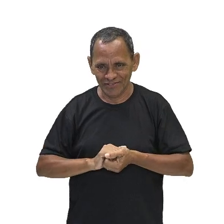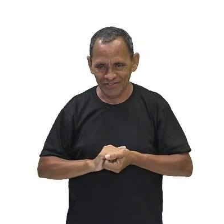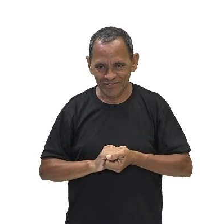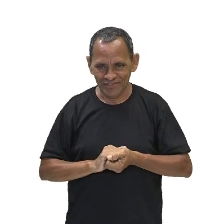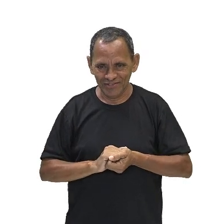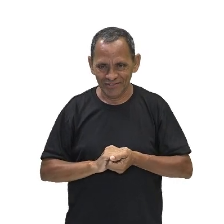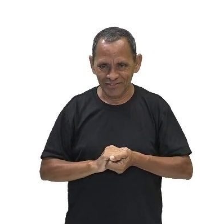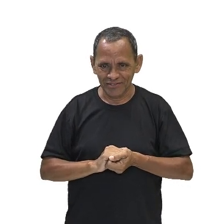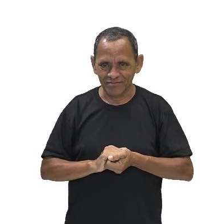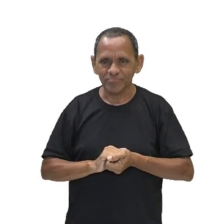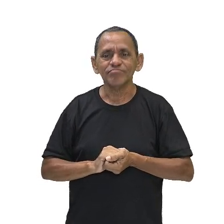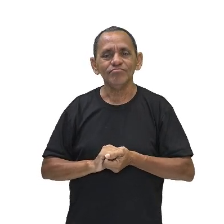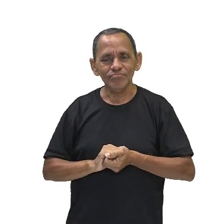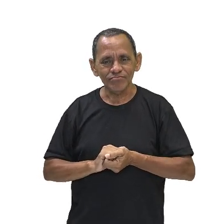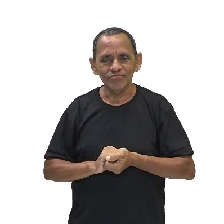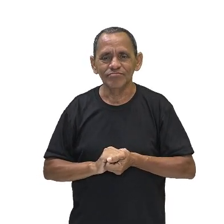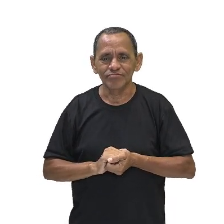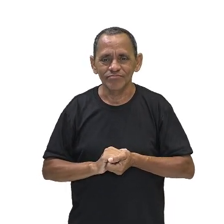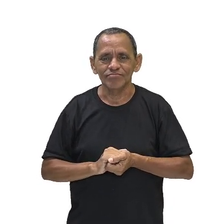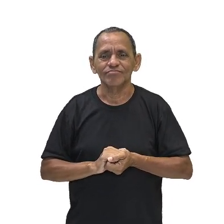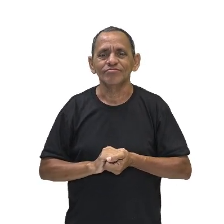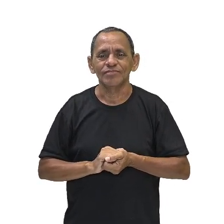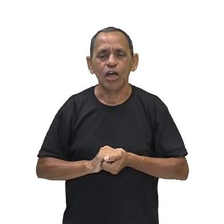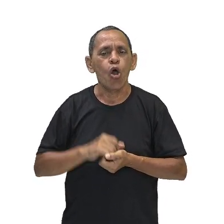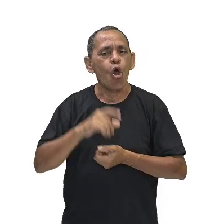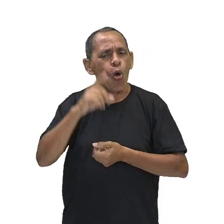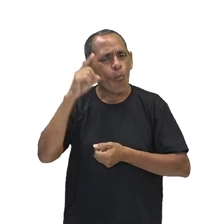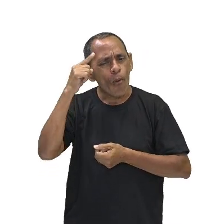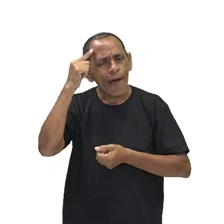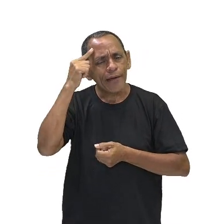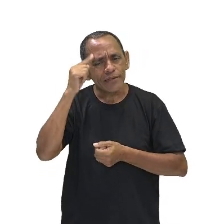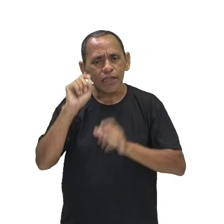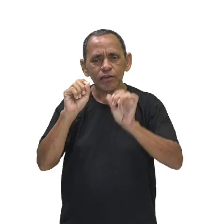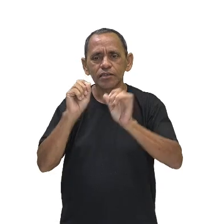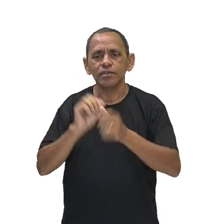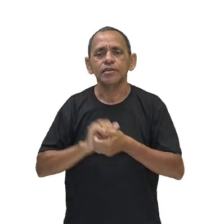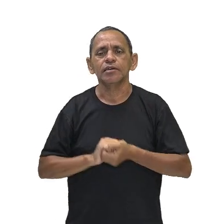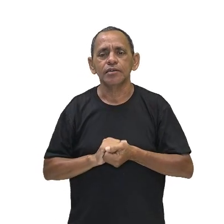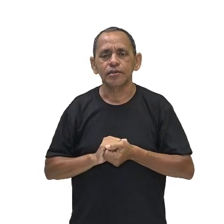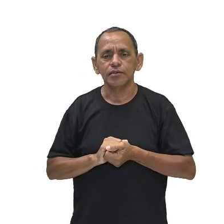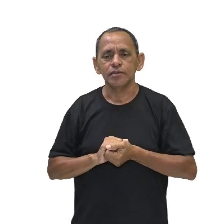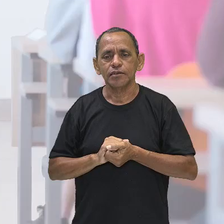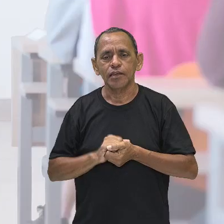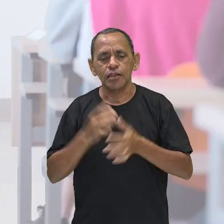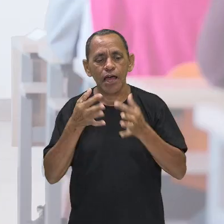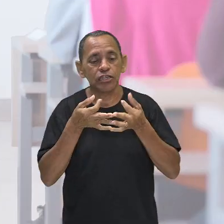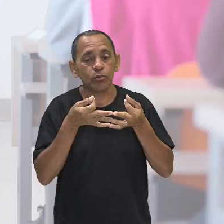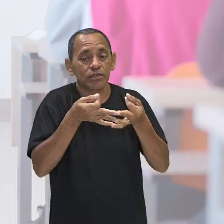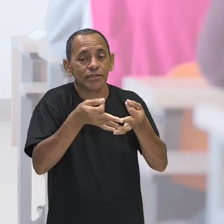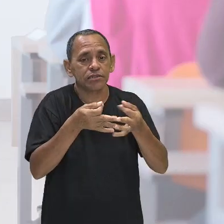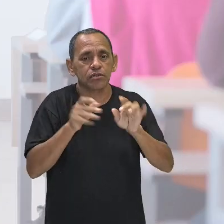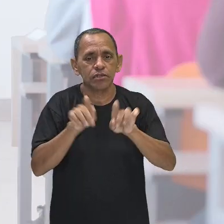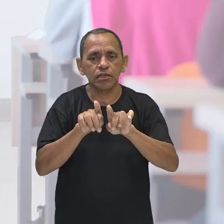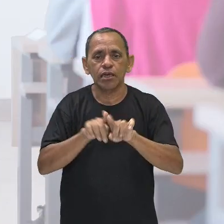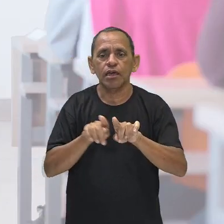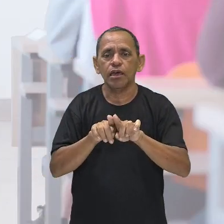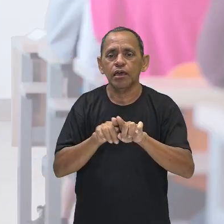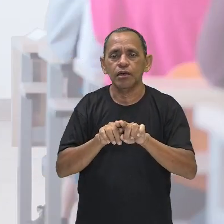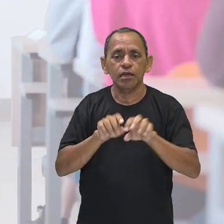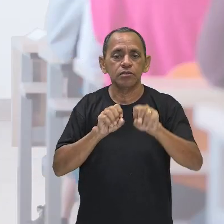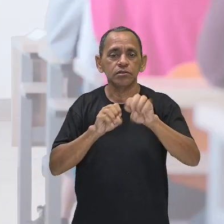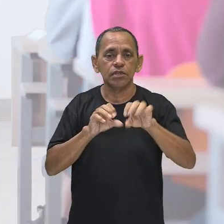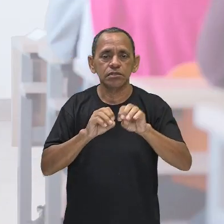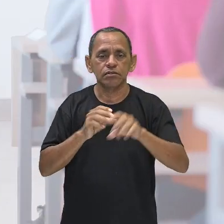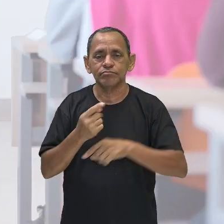bem próxima de todos nós e que Durkheim também nos chama a atenção, é a educação. Vamos